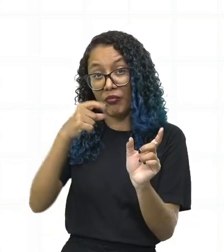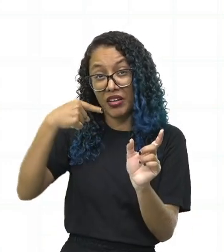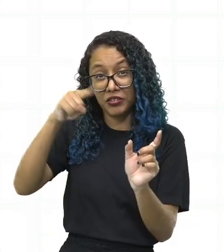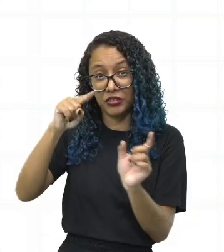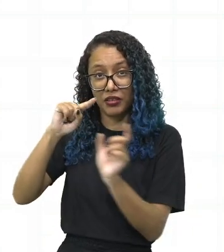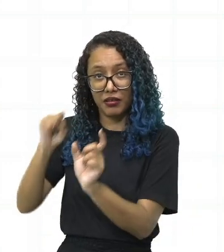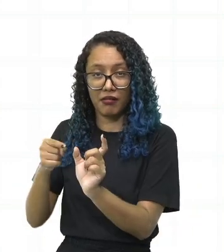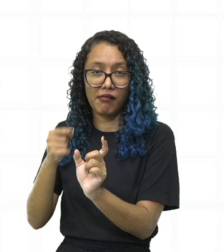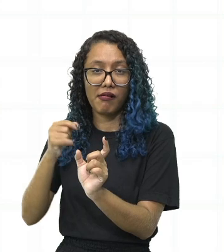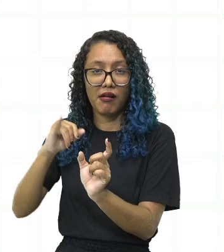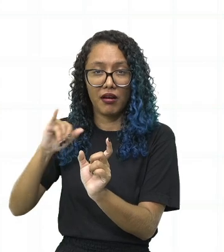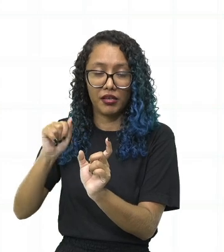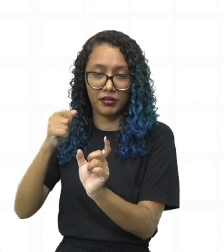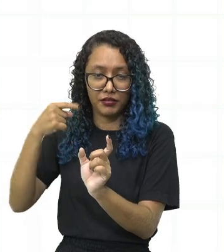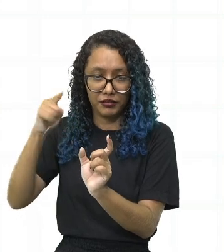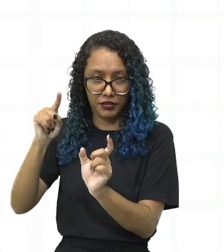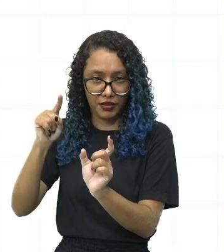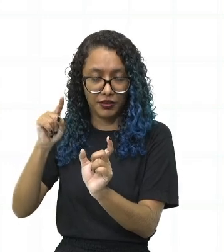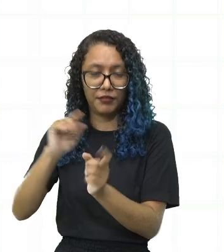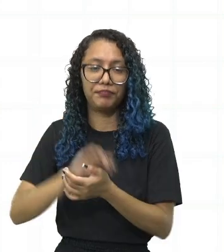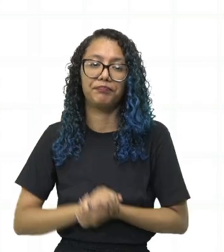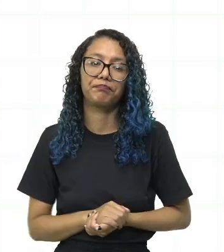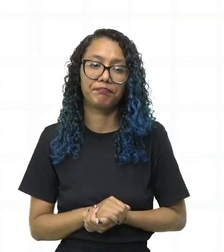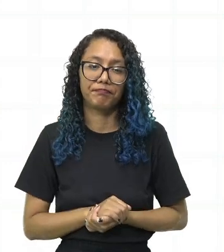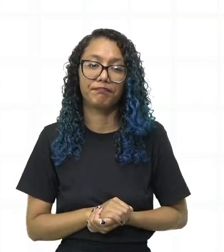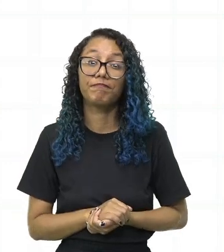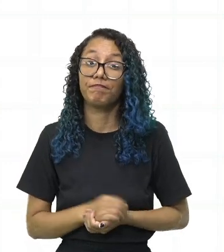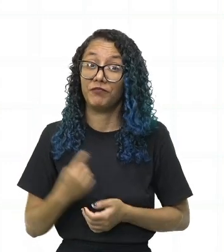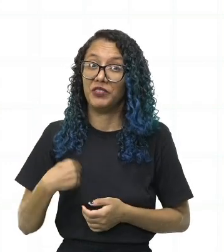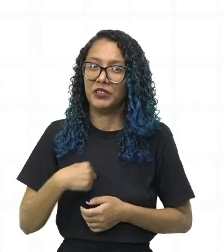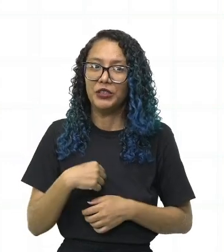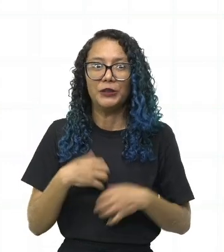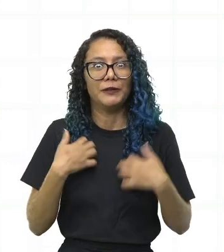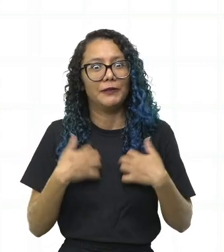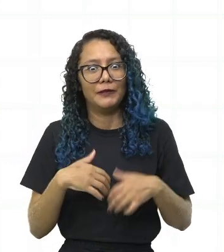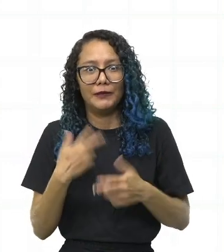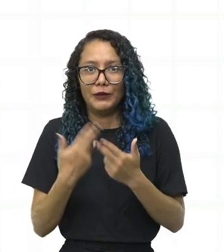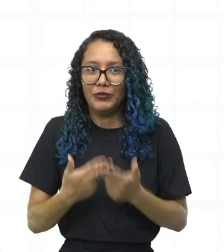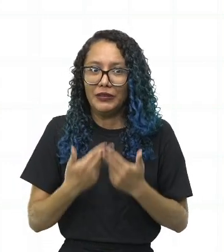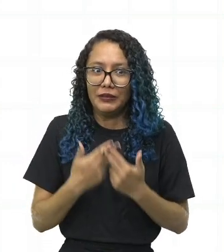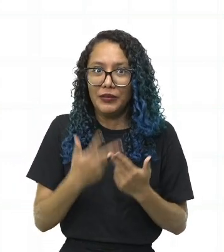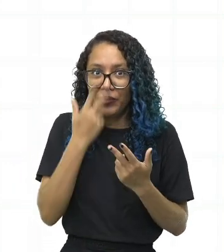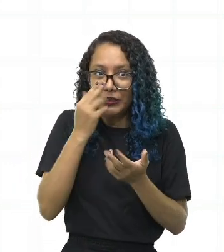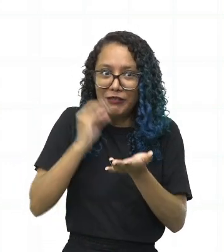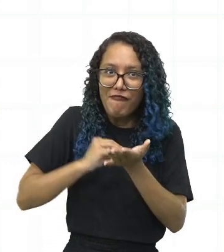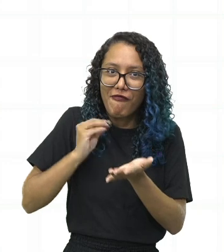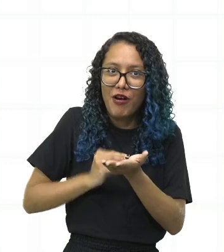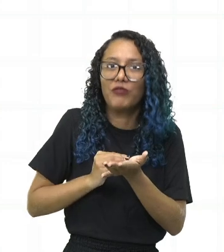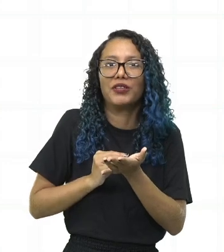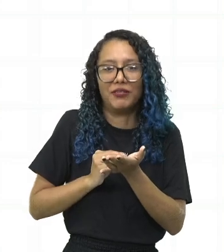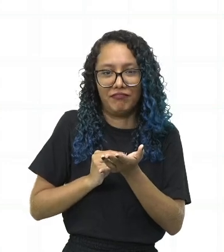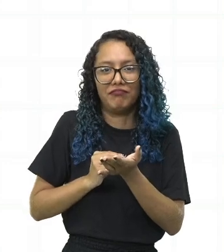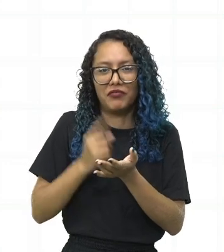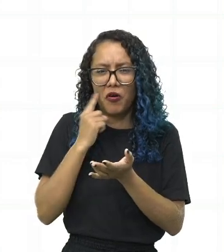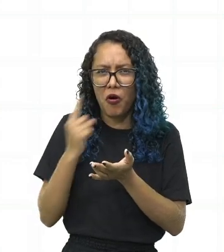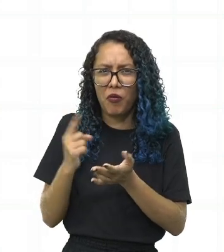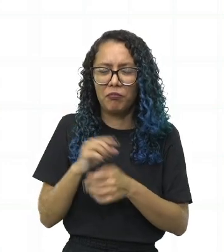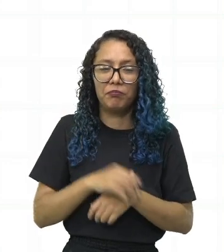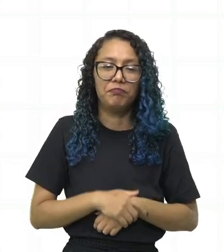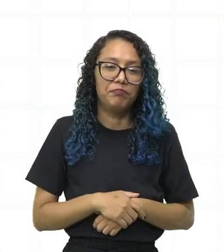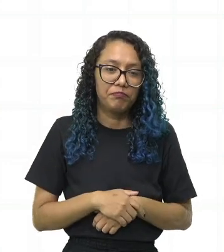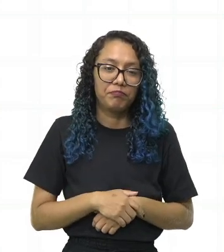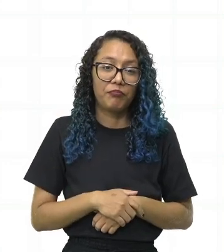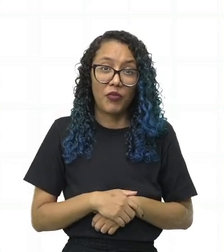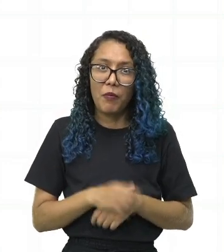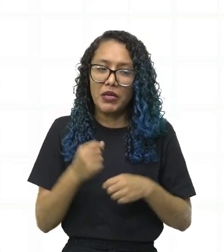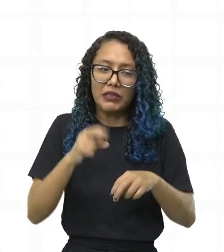que ninguém é de ferro, ainda mais uma turma numerosa, a gente fica doida, né? Então, olha só, vou perder minha paciência já já. Todo mundo sentado, né?